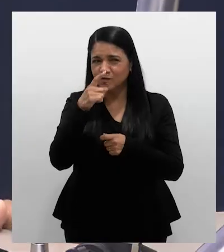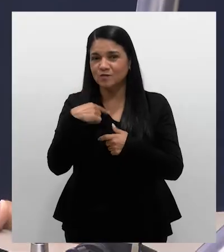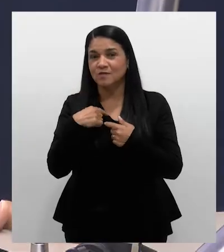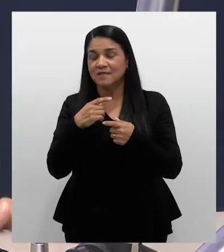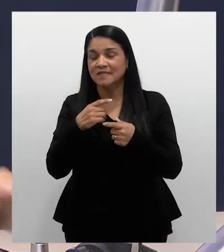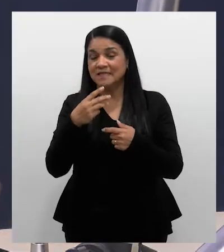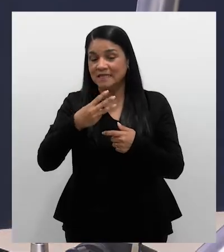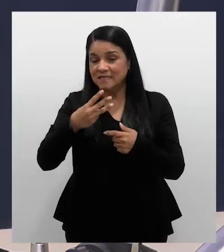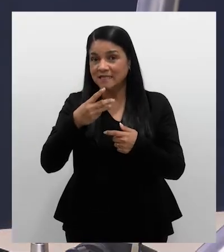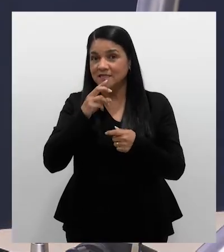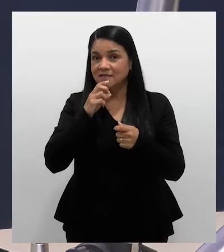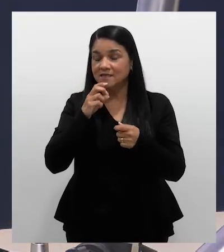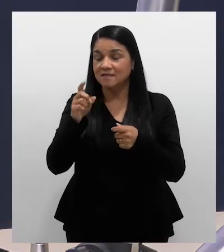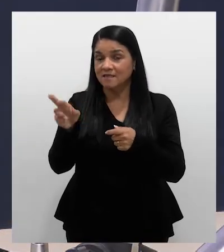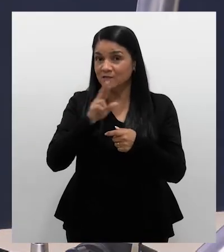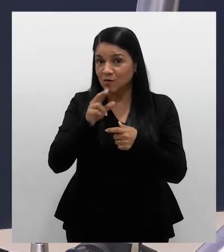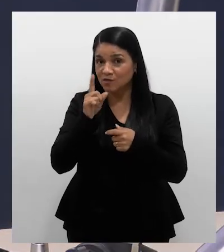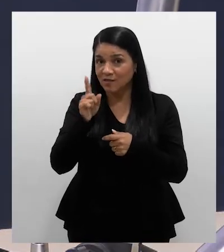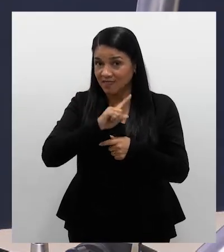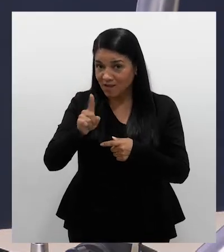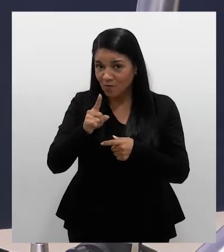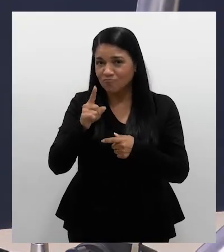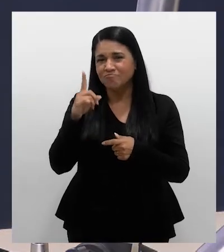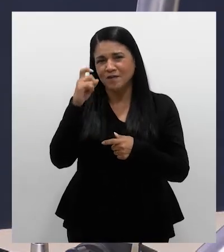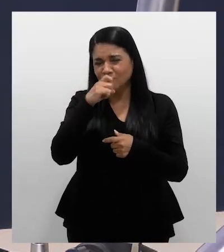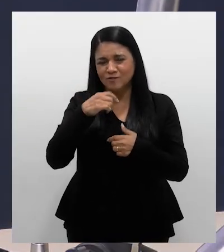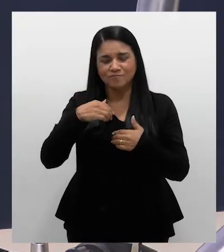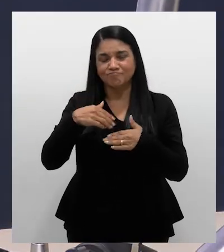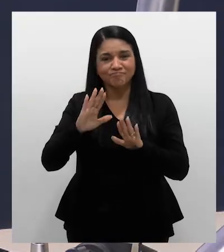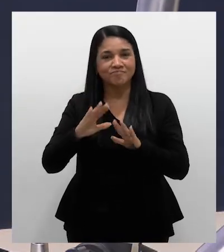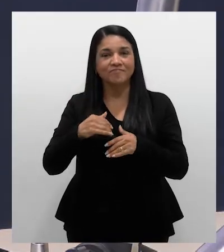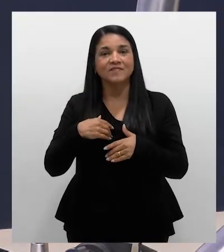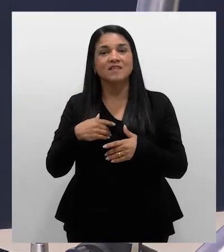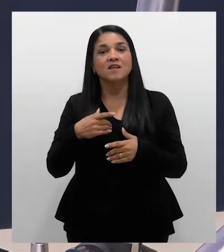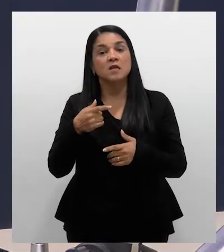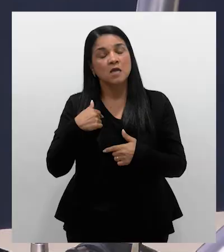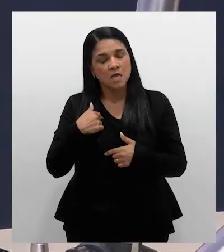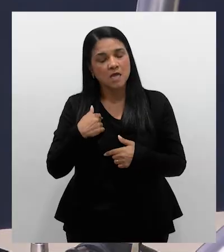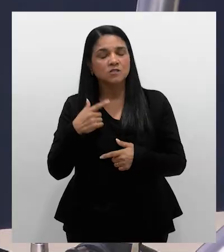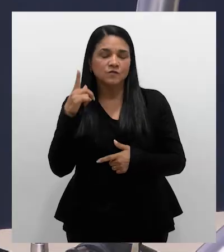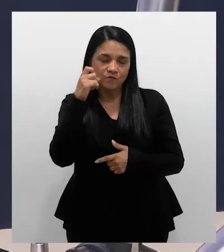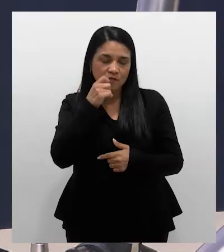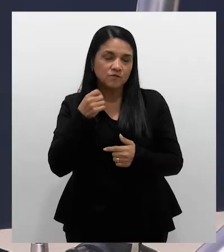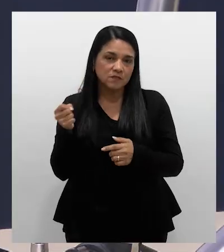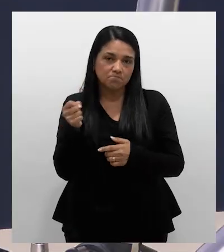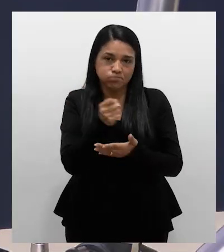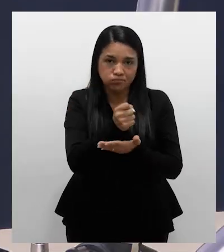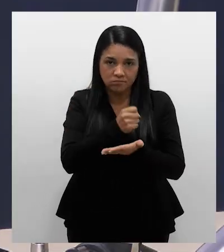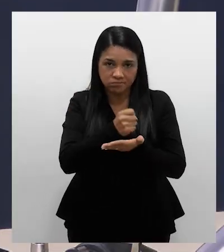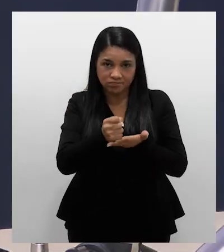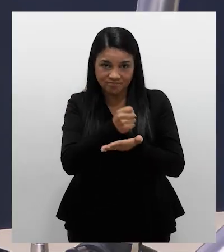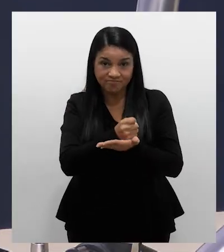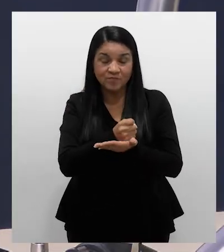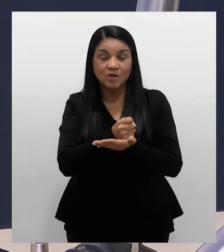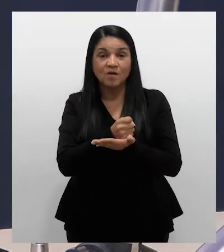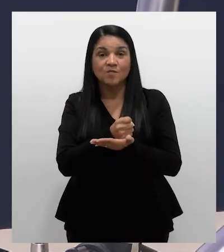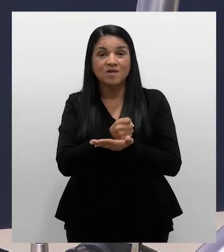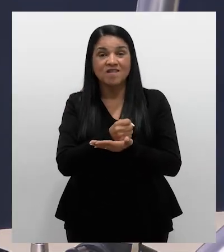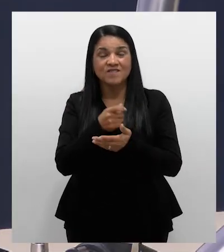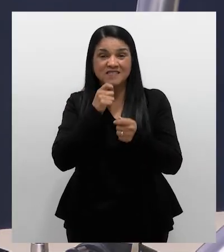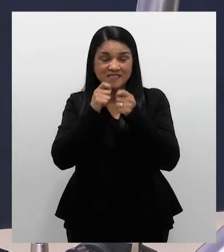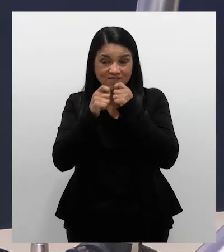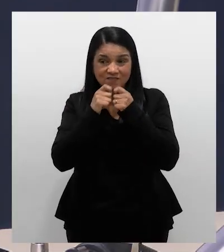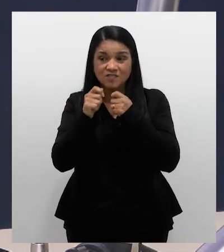difícil dizer não. E eu escutei muito não. Não tem como você entrar no mercado de trabalho sem tomar não nas entrevistas, porque elas te